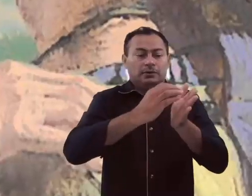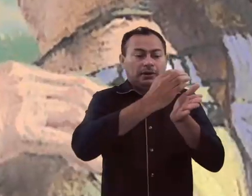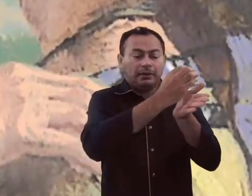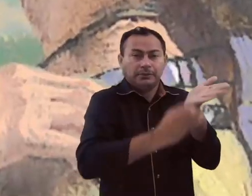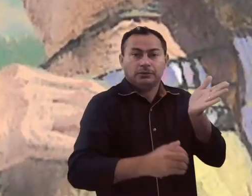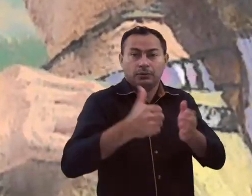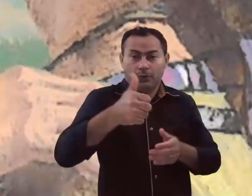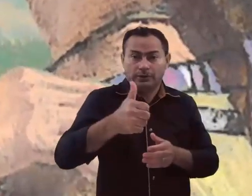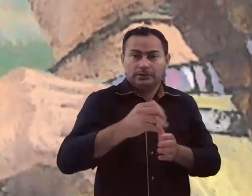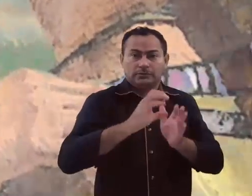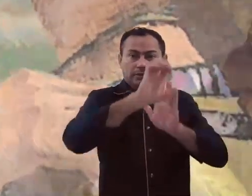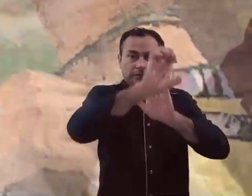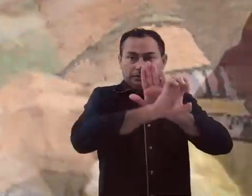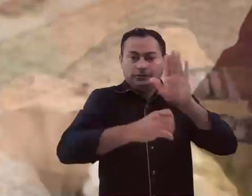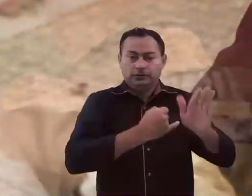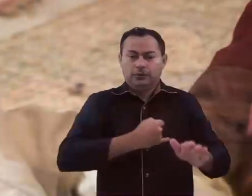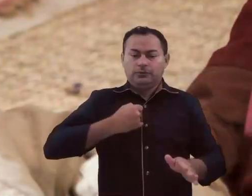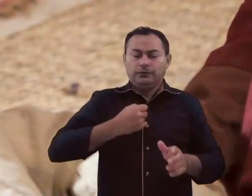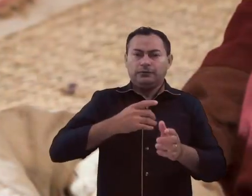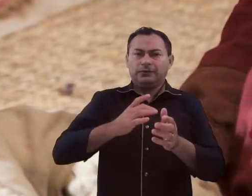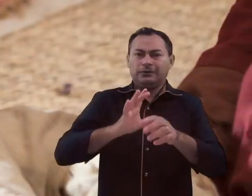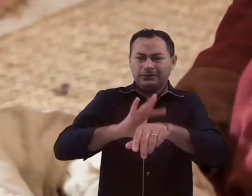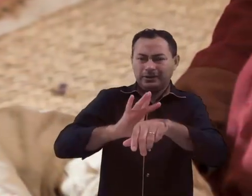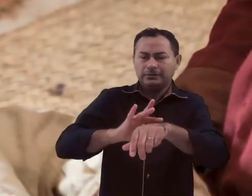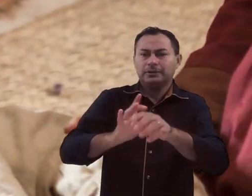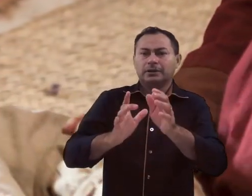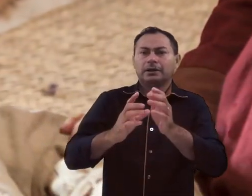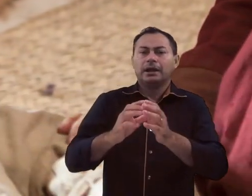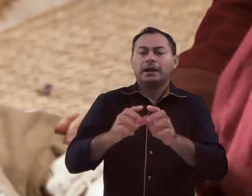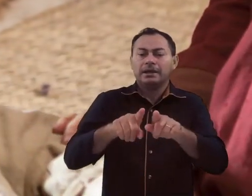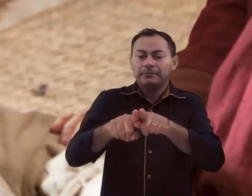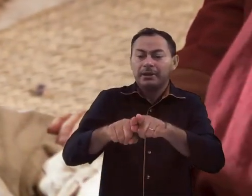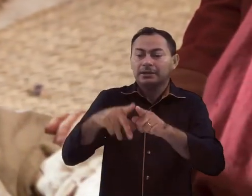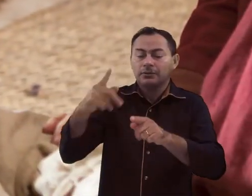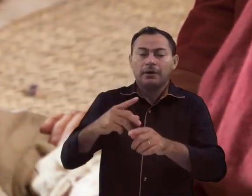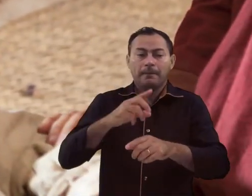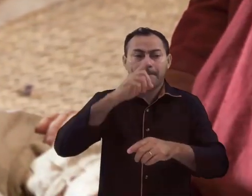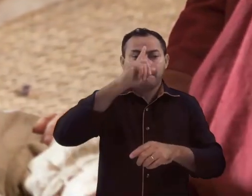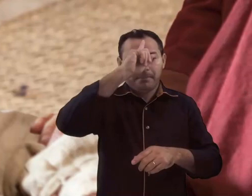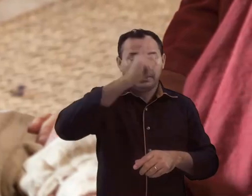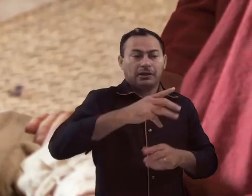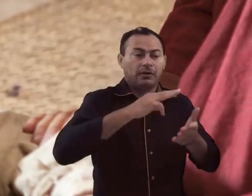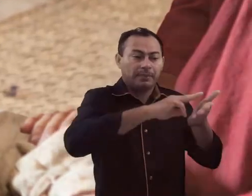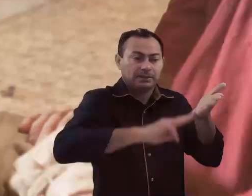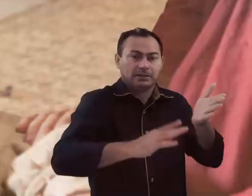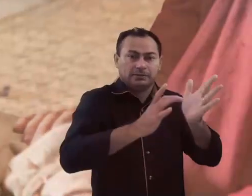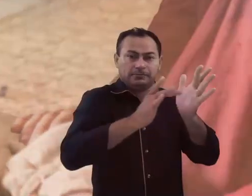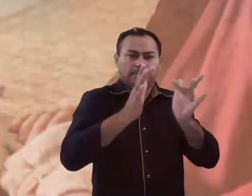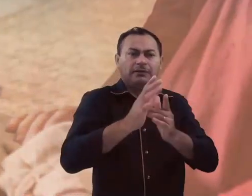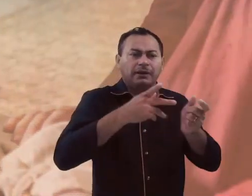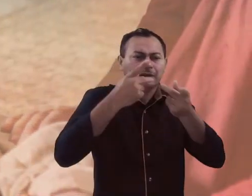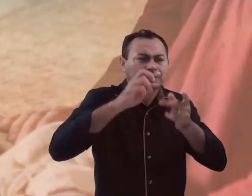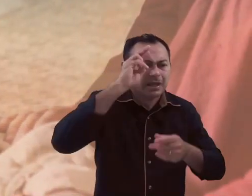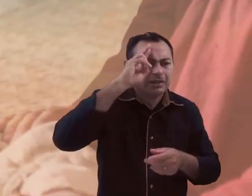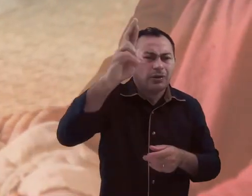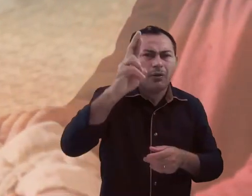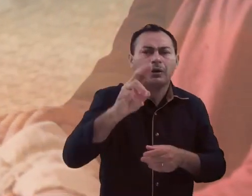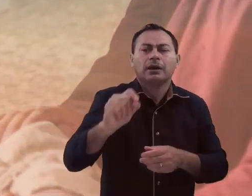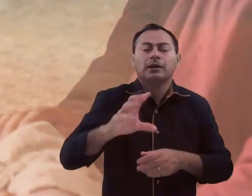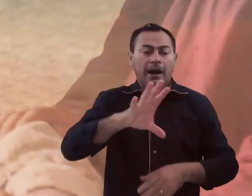capítulo 11 do Evangelho de João, ficou doente, suas irmãs mandaram a seguinte mensagem para Jesus: